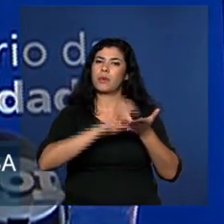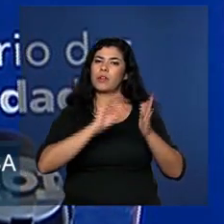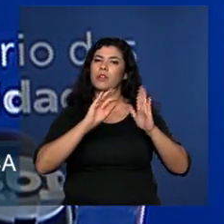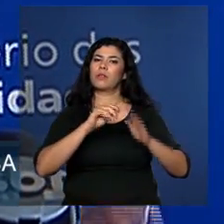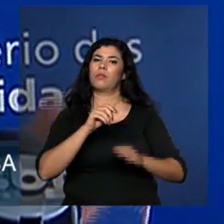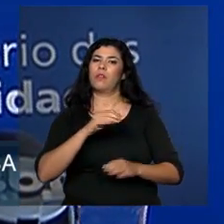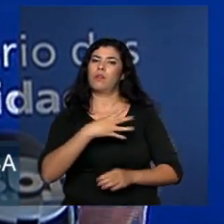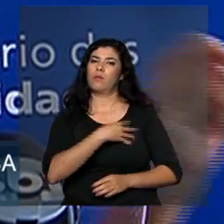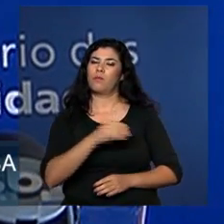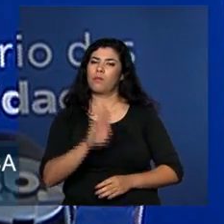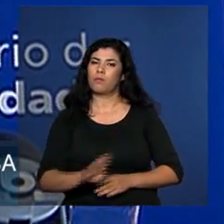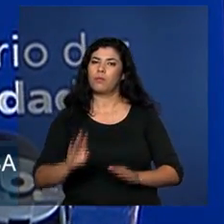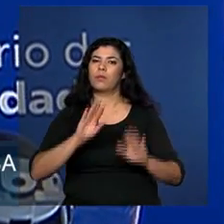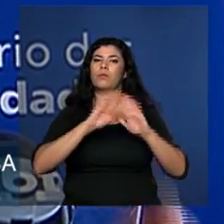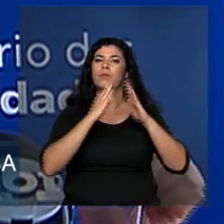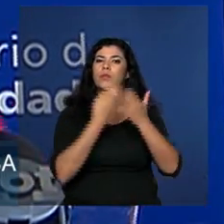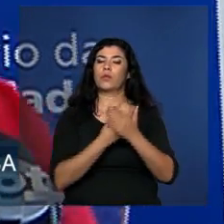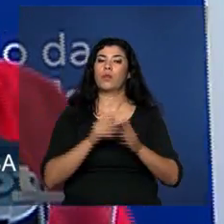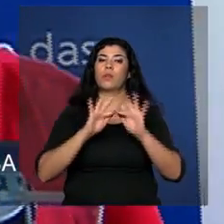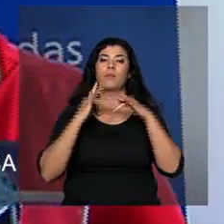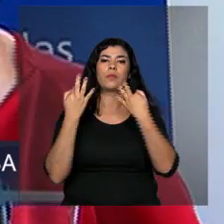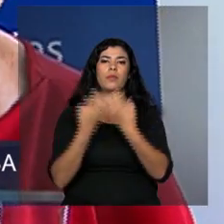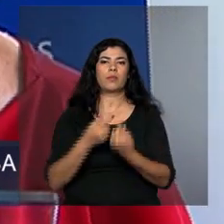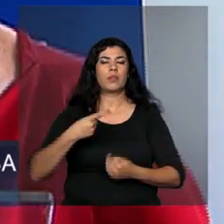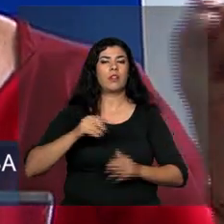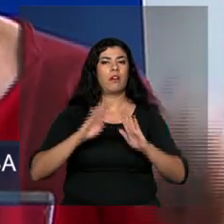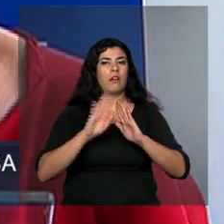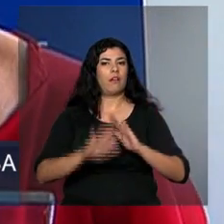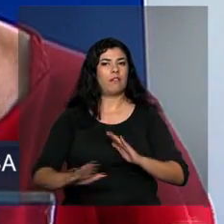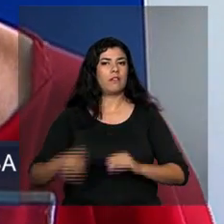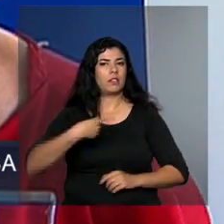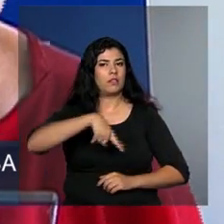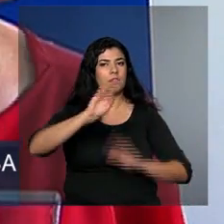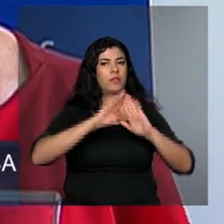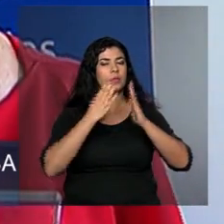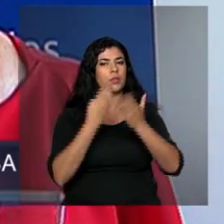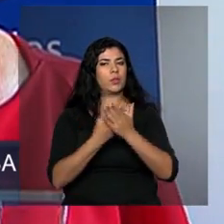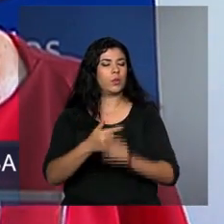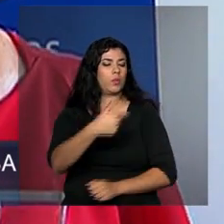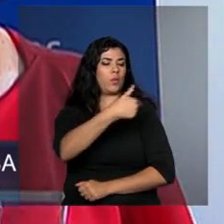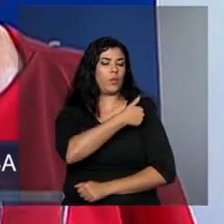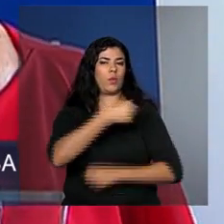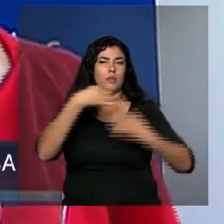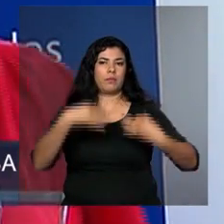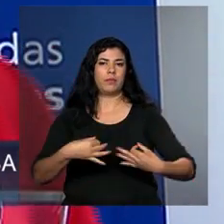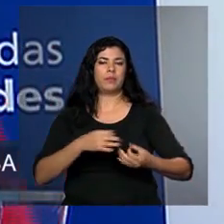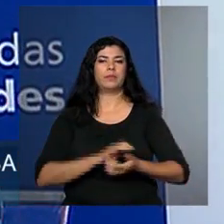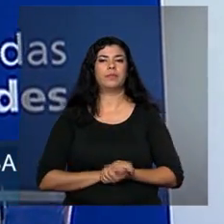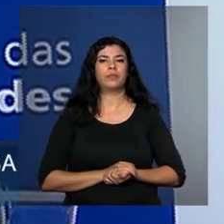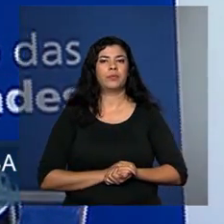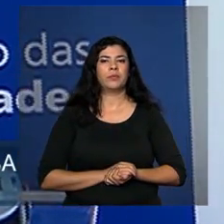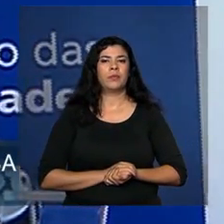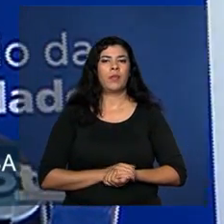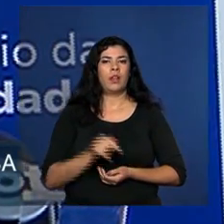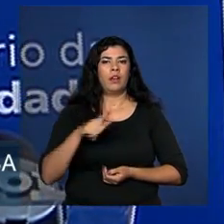na escola, porque é bolsa para a família. Criança vai para a escola e criança recebe vacina.